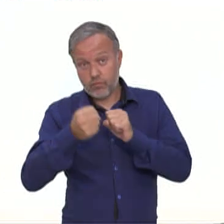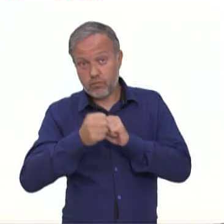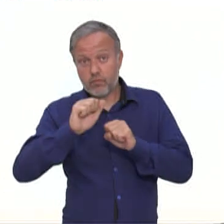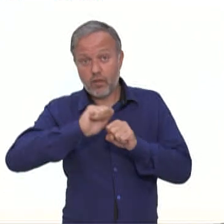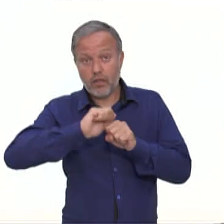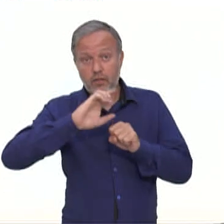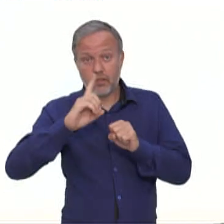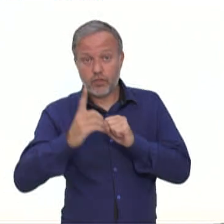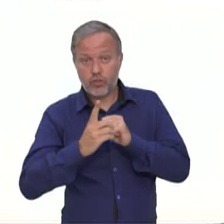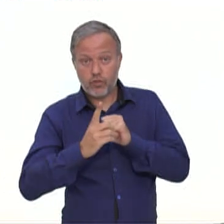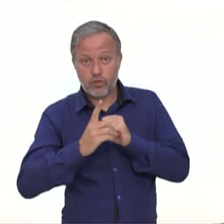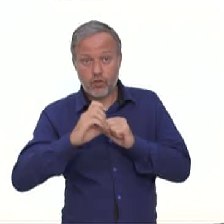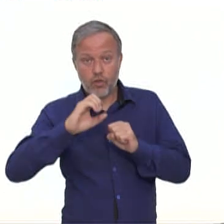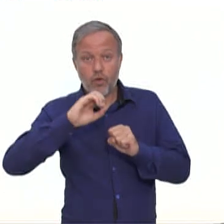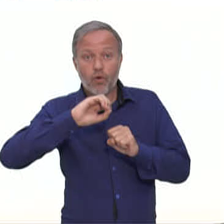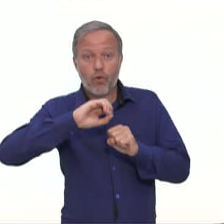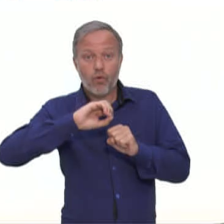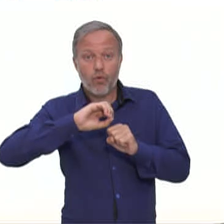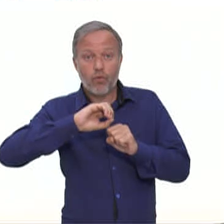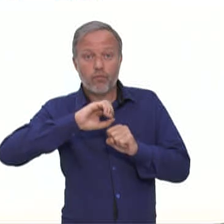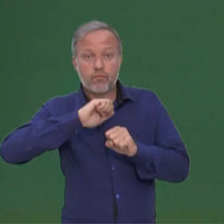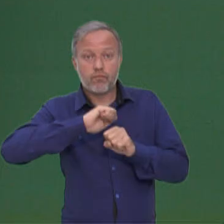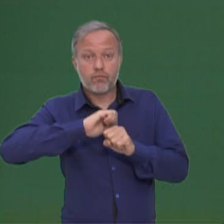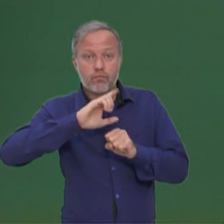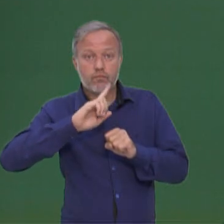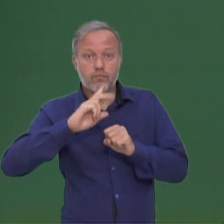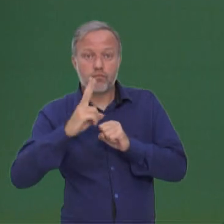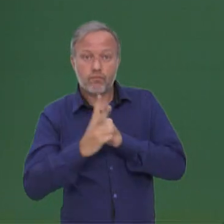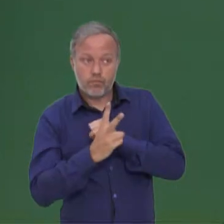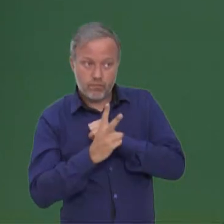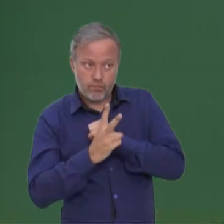adjetivo ou advérbio, ok?